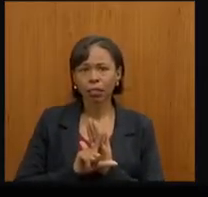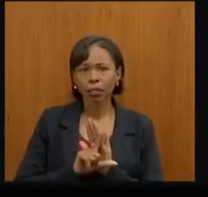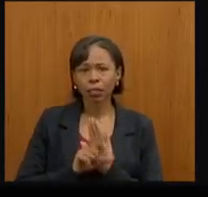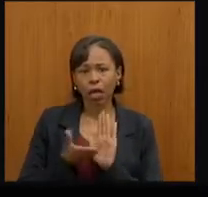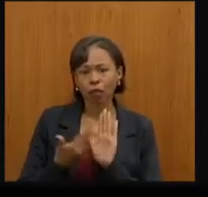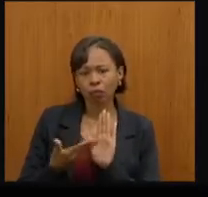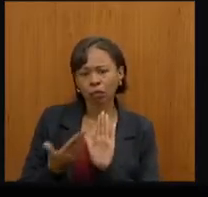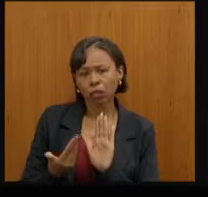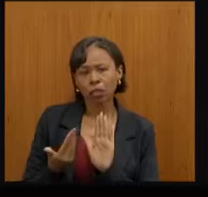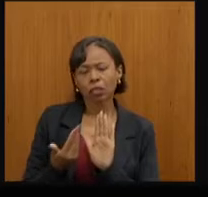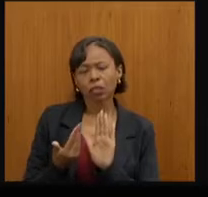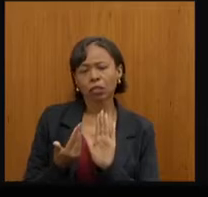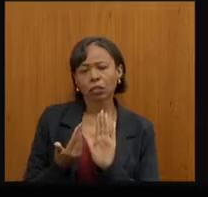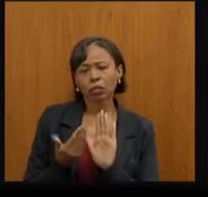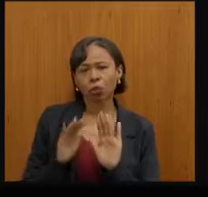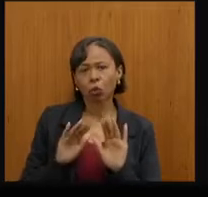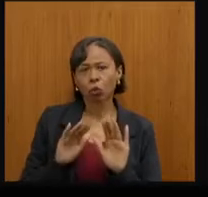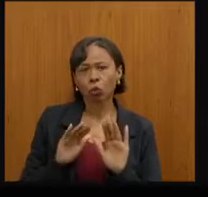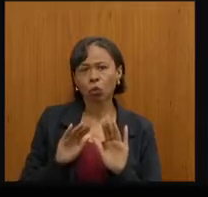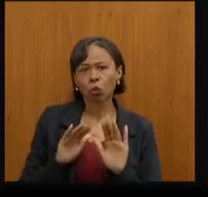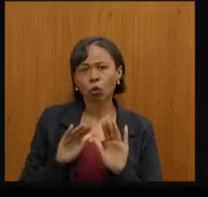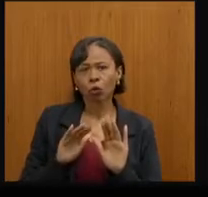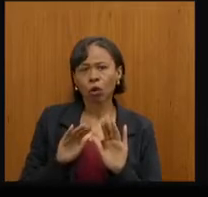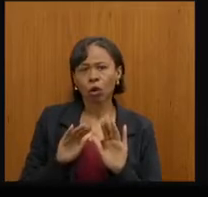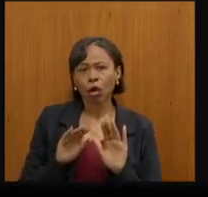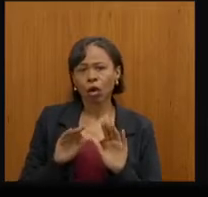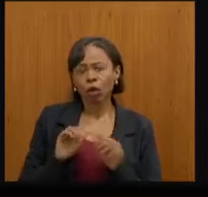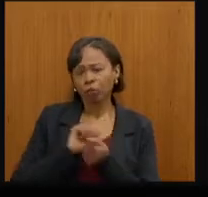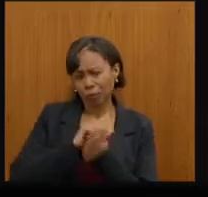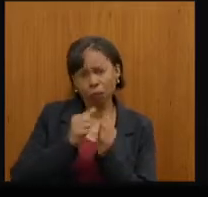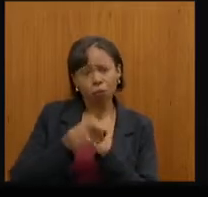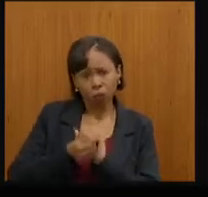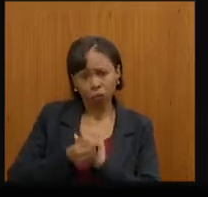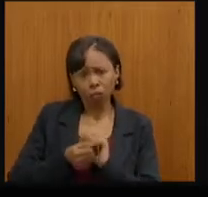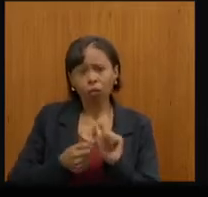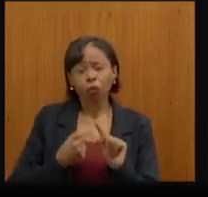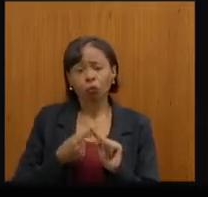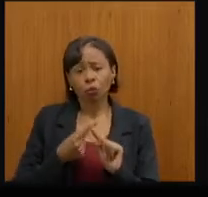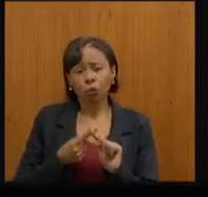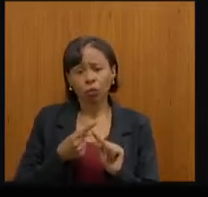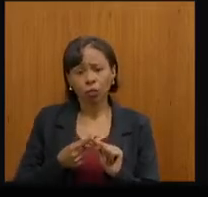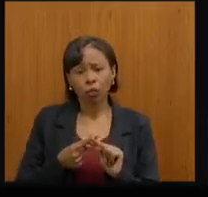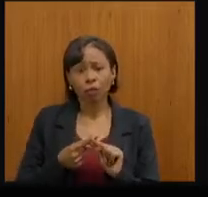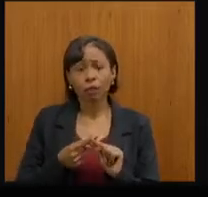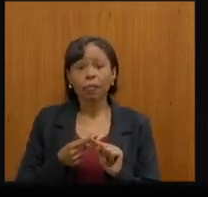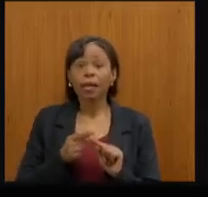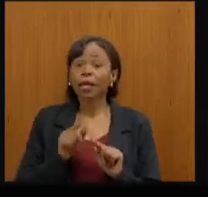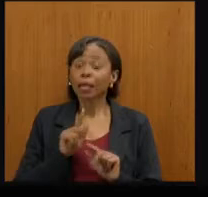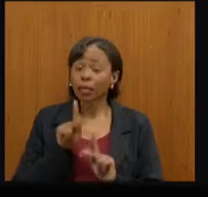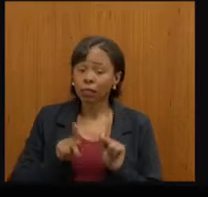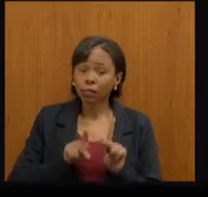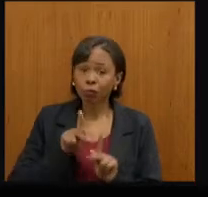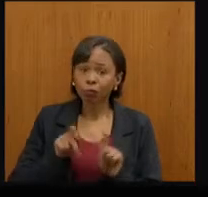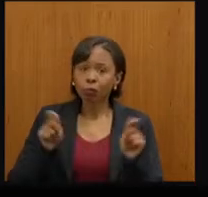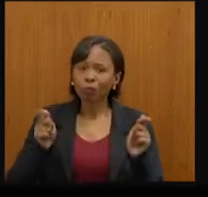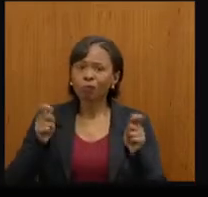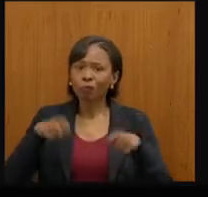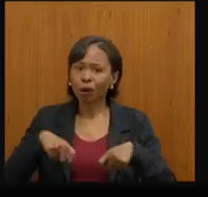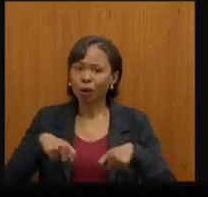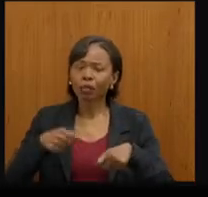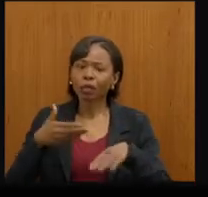exemplares já estão Federal inimigos exatamente para ir para que as pessoas tenham acesso aí